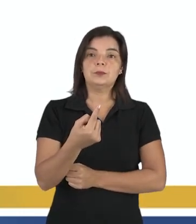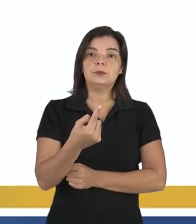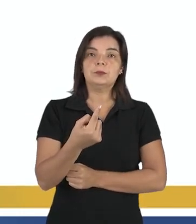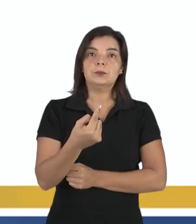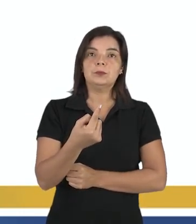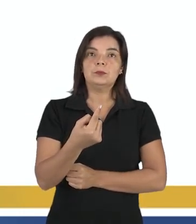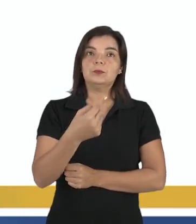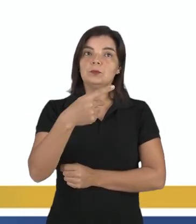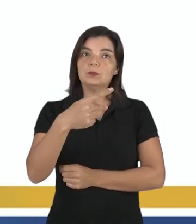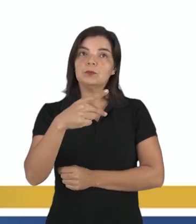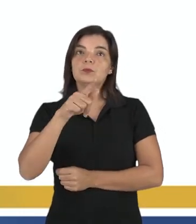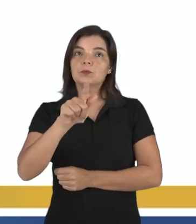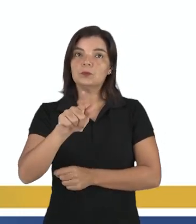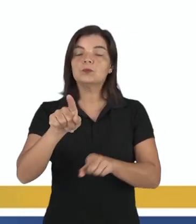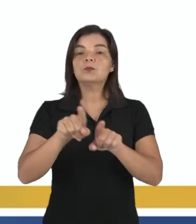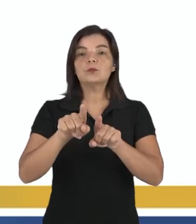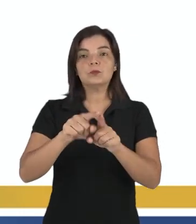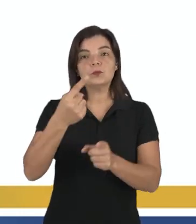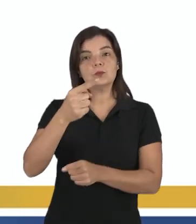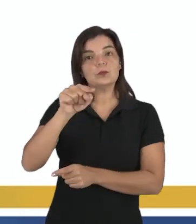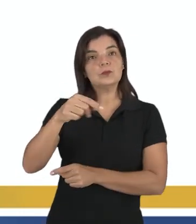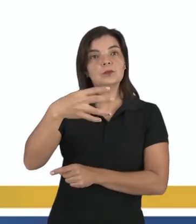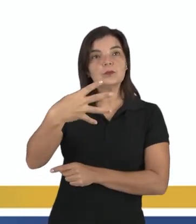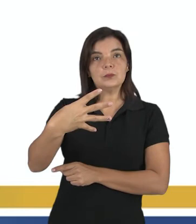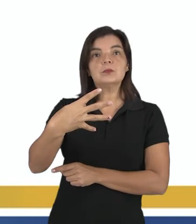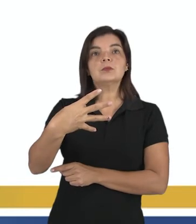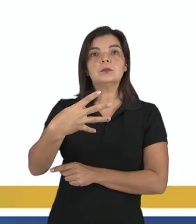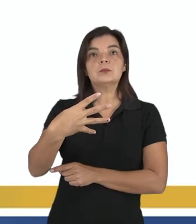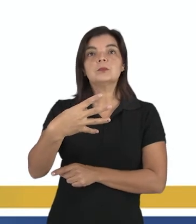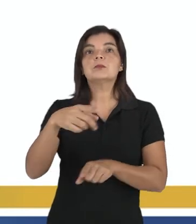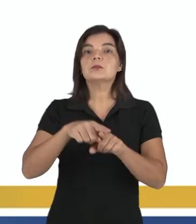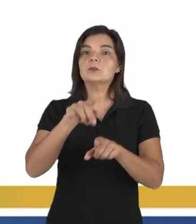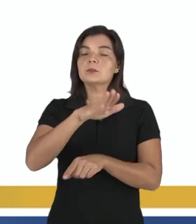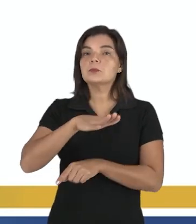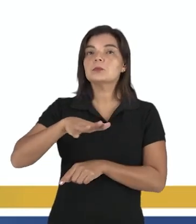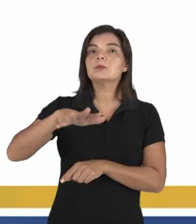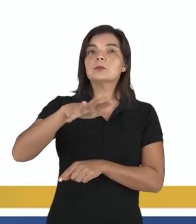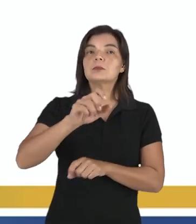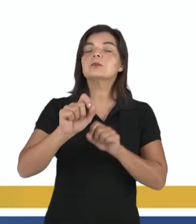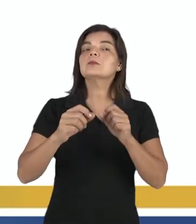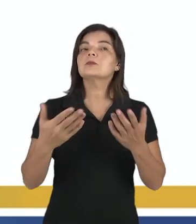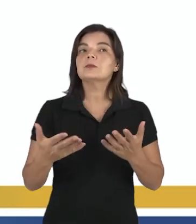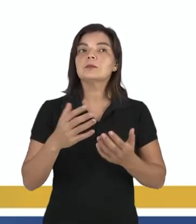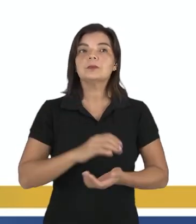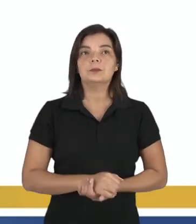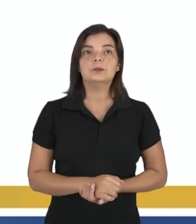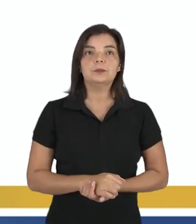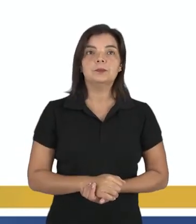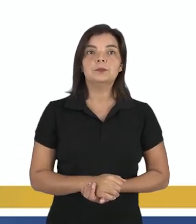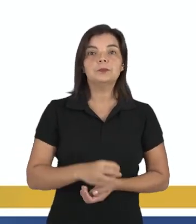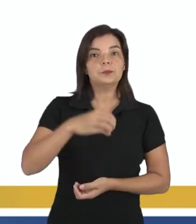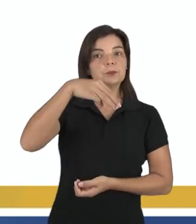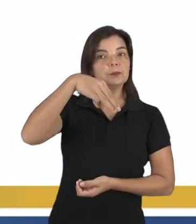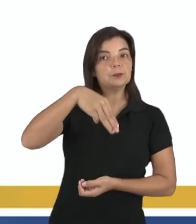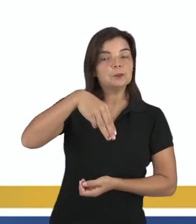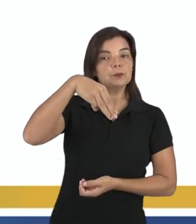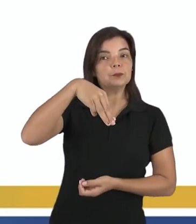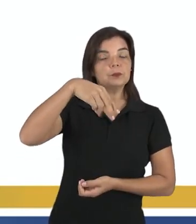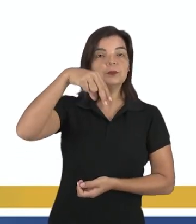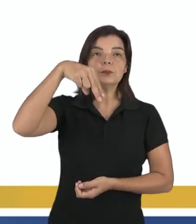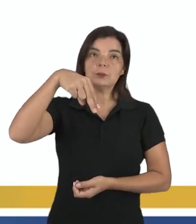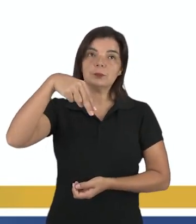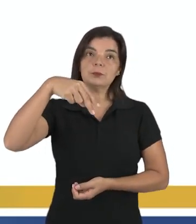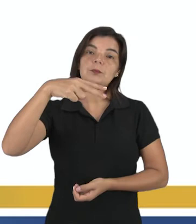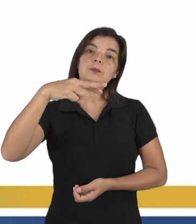uma PG de razão 1,4. E o termo geral dela é dado da seguinte maneira, que